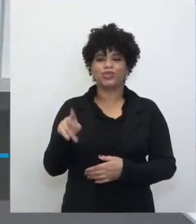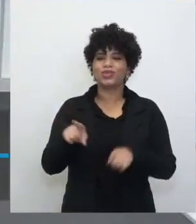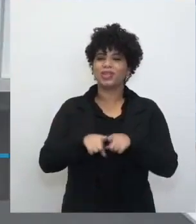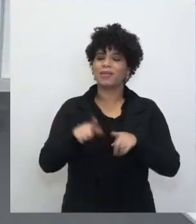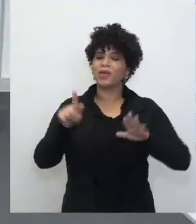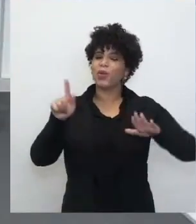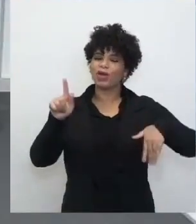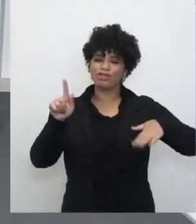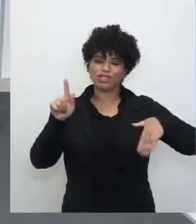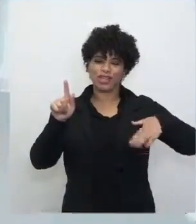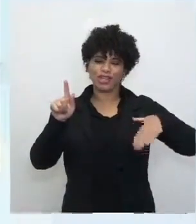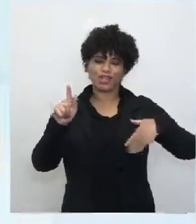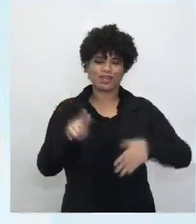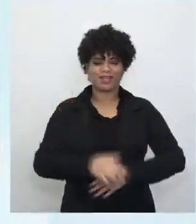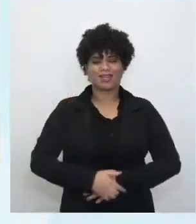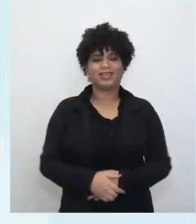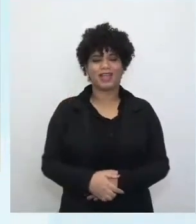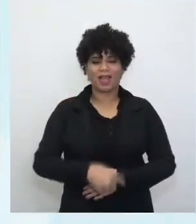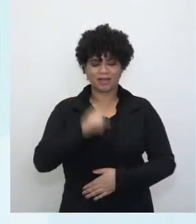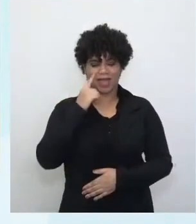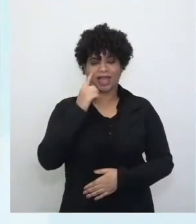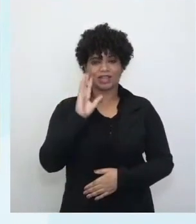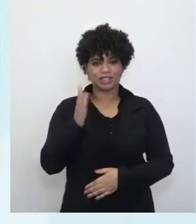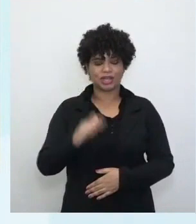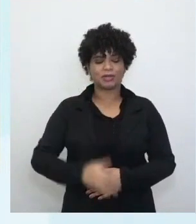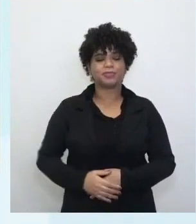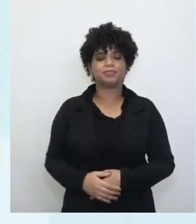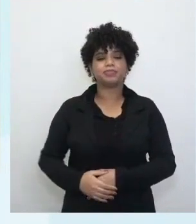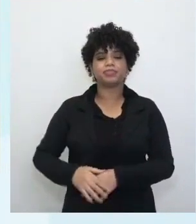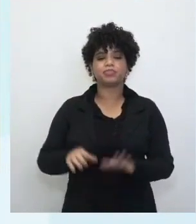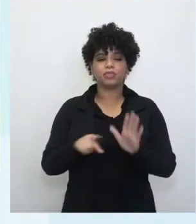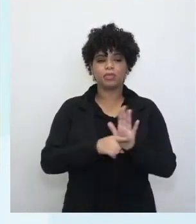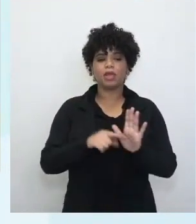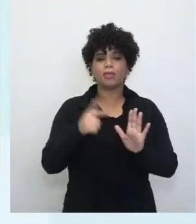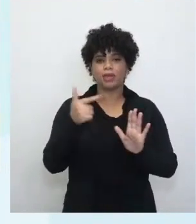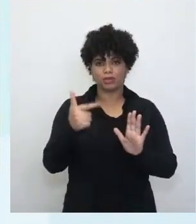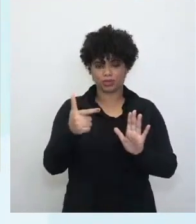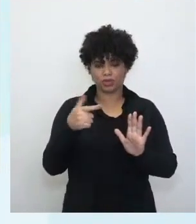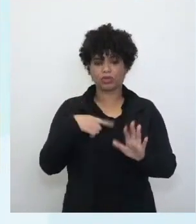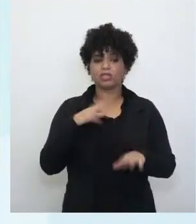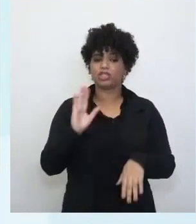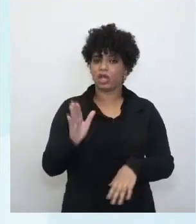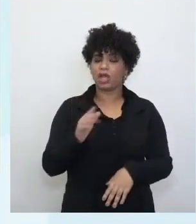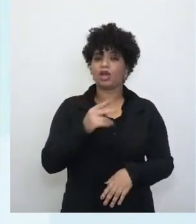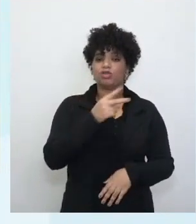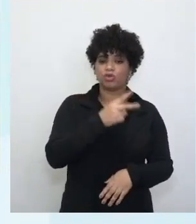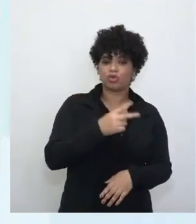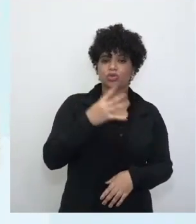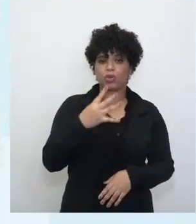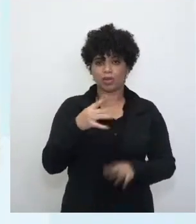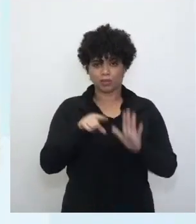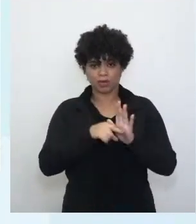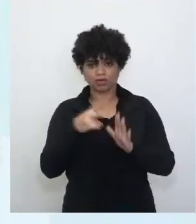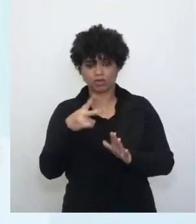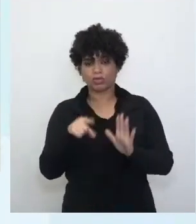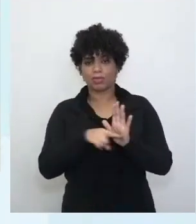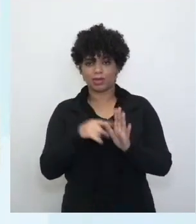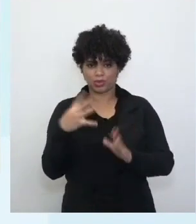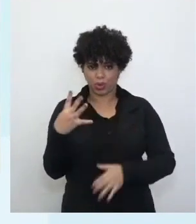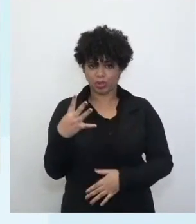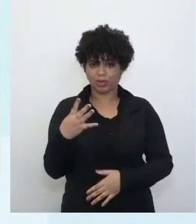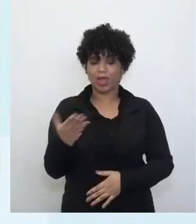comigo, ó. Já coloquei o valor do K, que é menos 2. Já coloquei os coeficientes 2, 4, menos 2 e menos 4. Agora eu vou